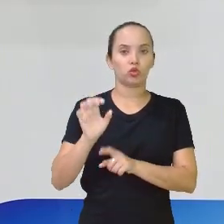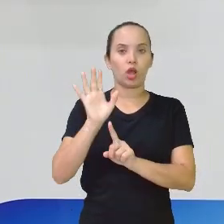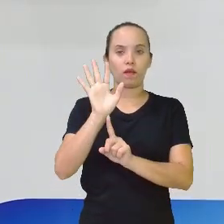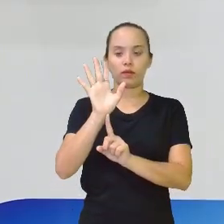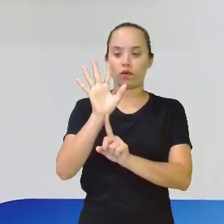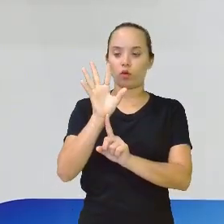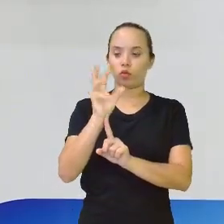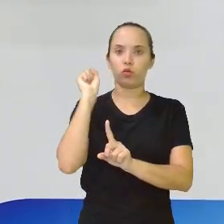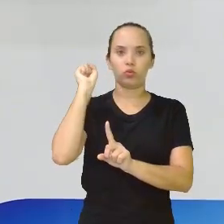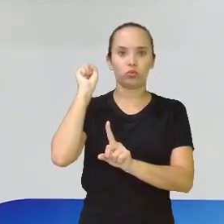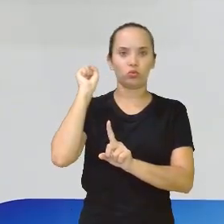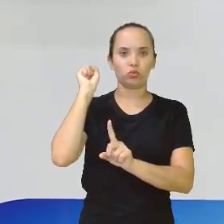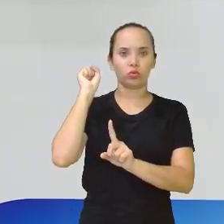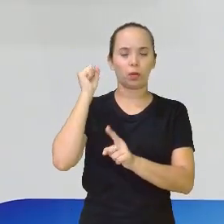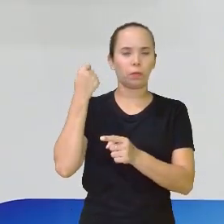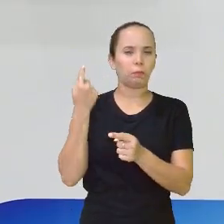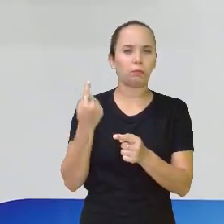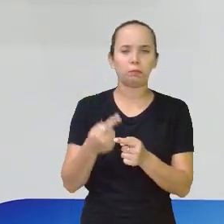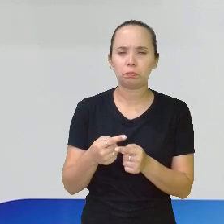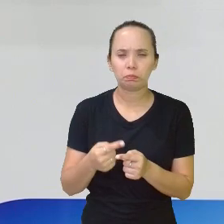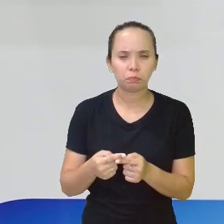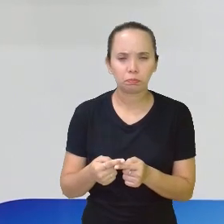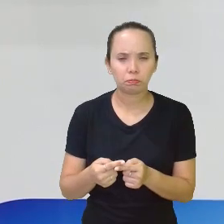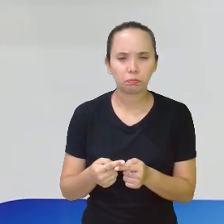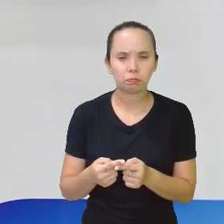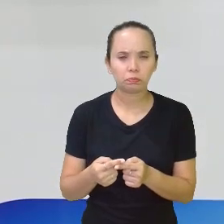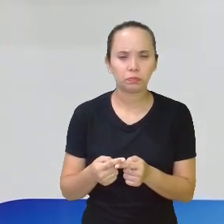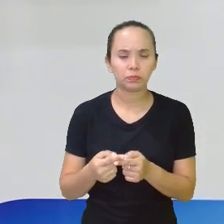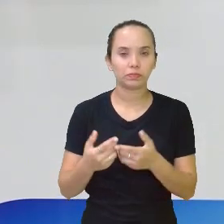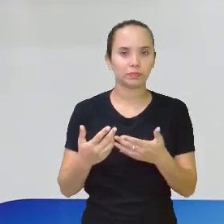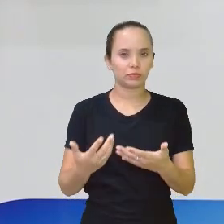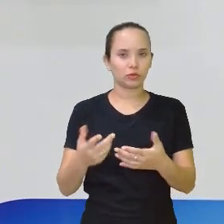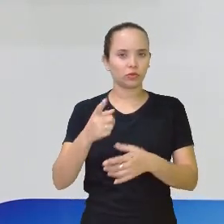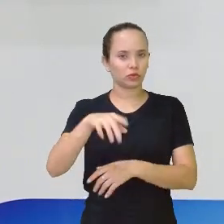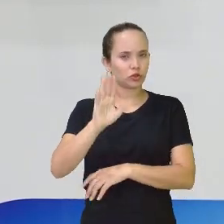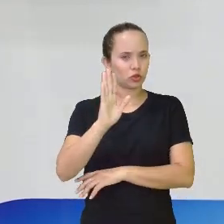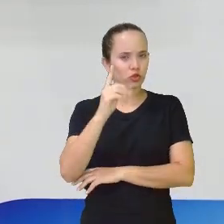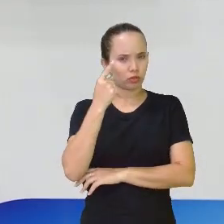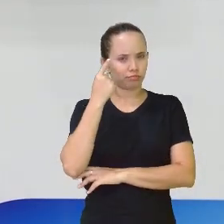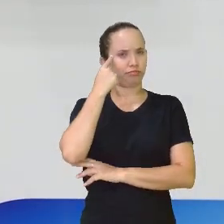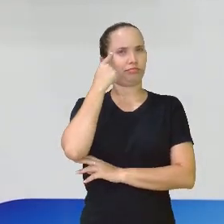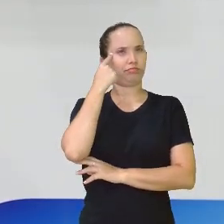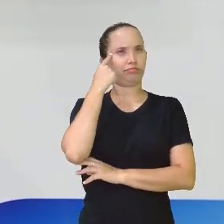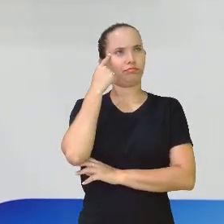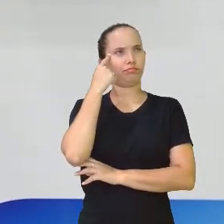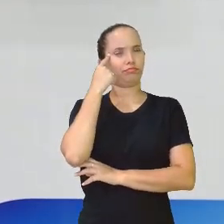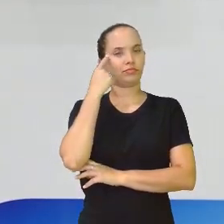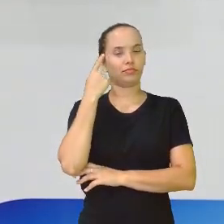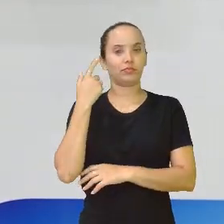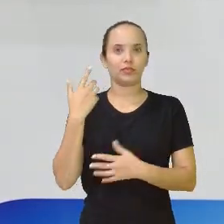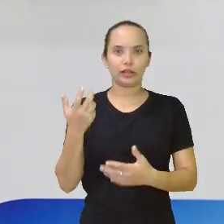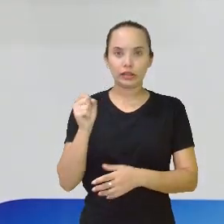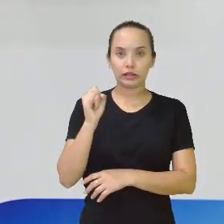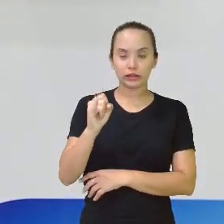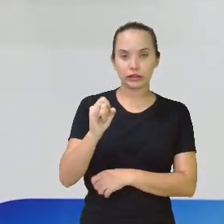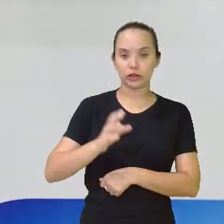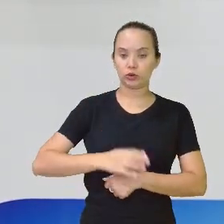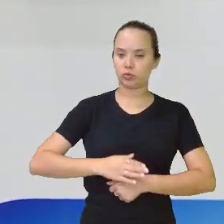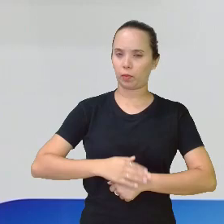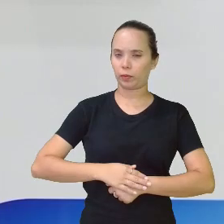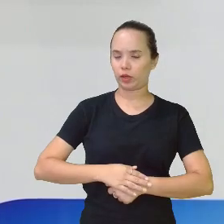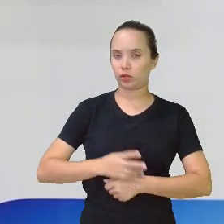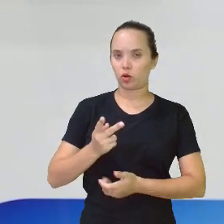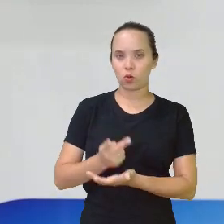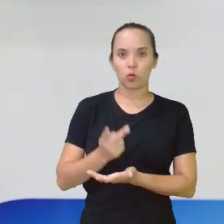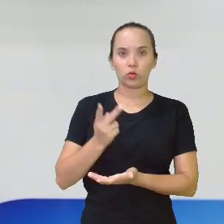apagar. Por que isso acontece? Você já parou para pensar? Quando, de repente, acontece